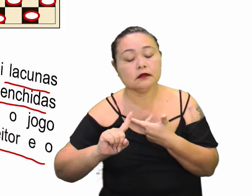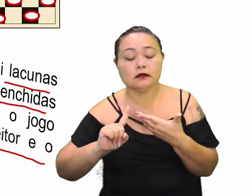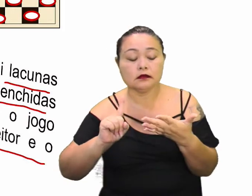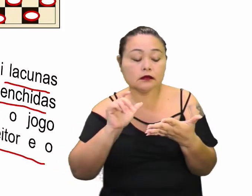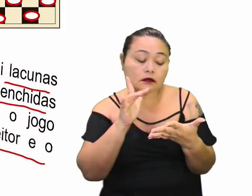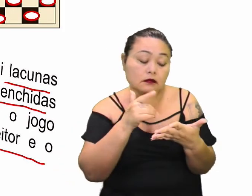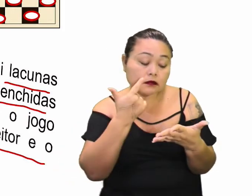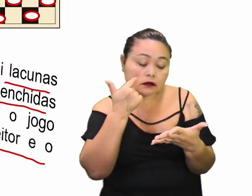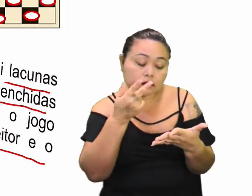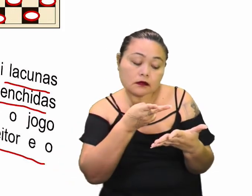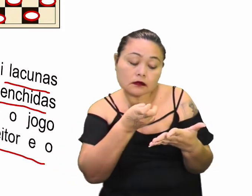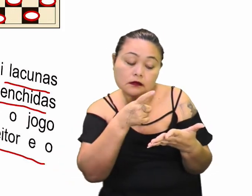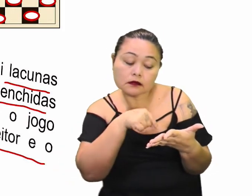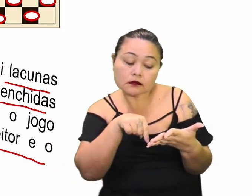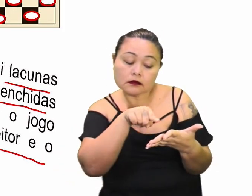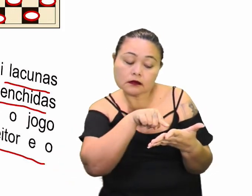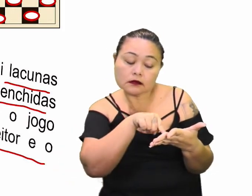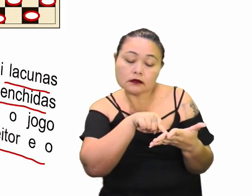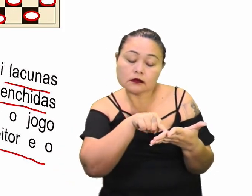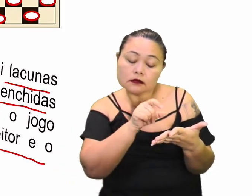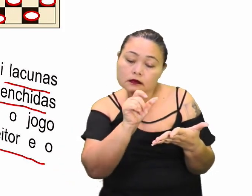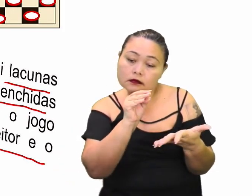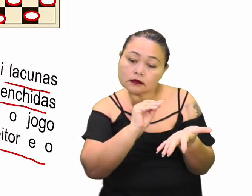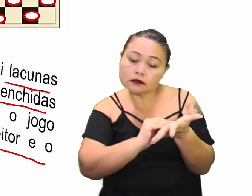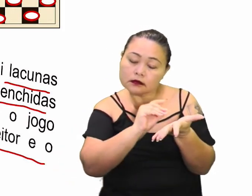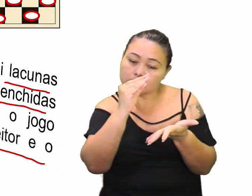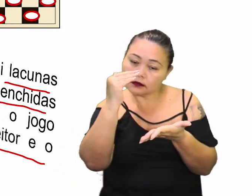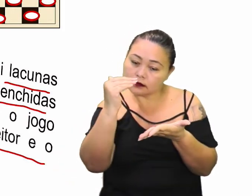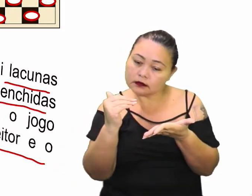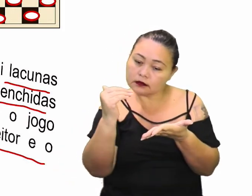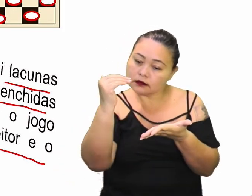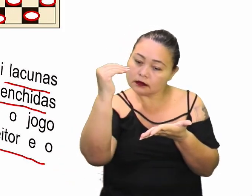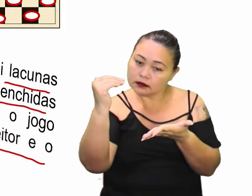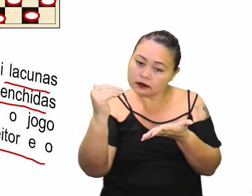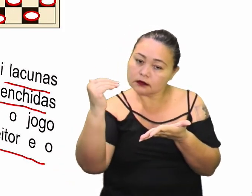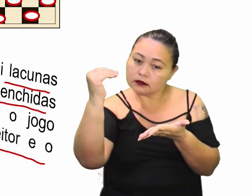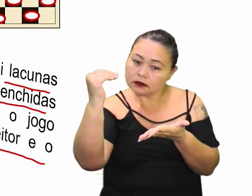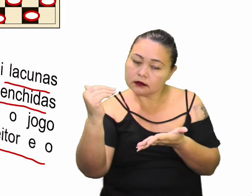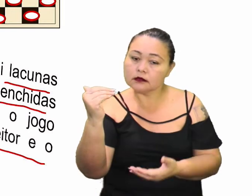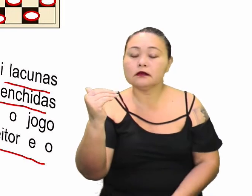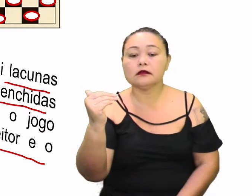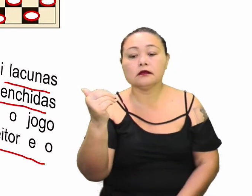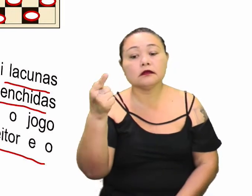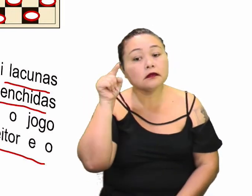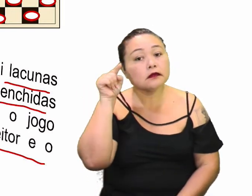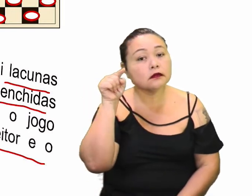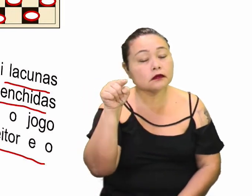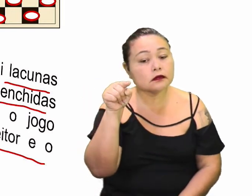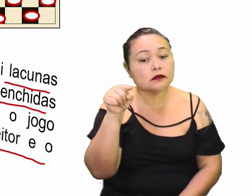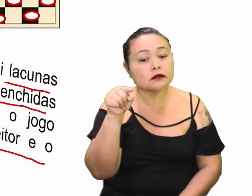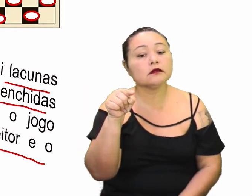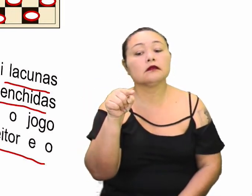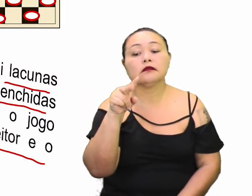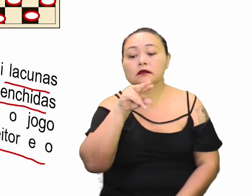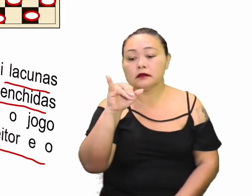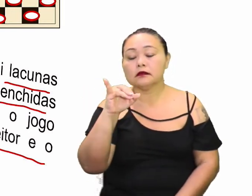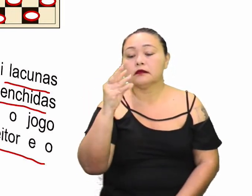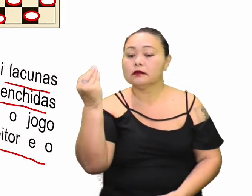foto real da favela. Aqui, amadinho, ó, essa leitura aqui, ó,